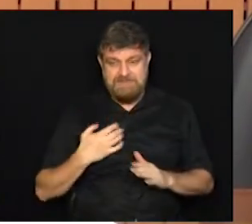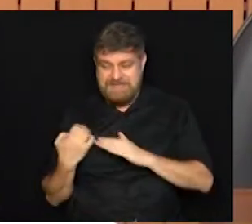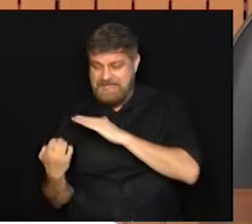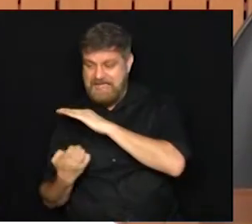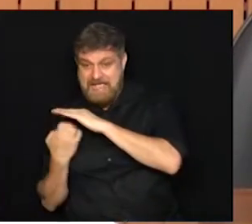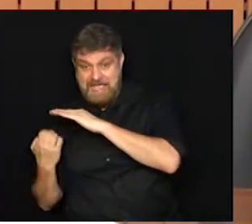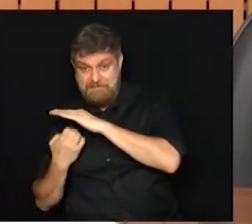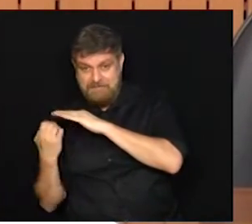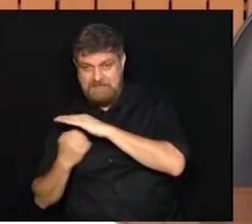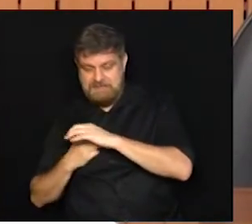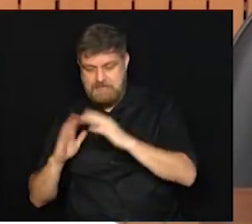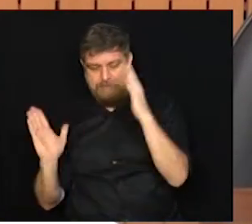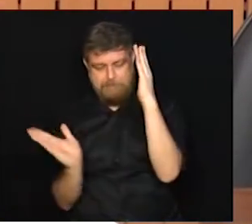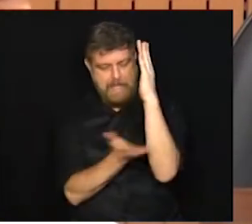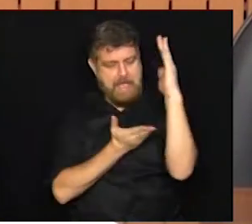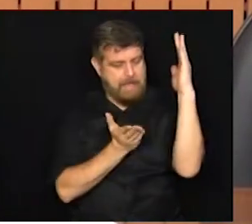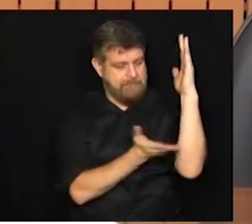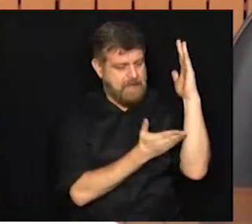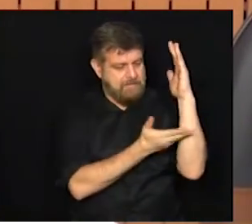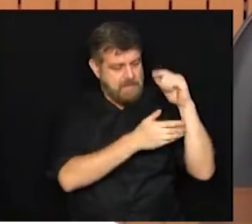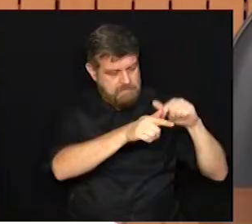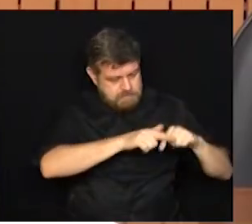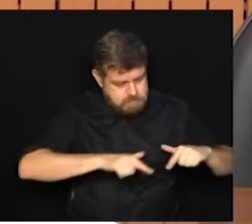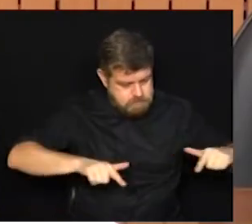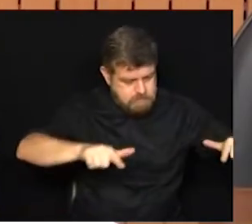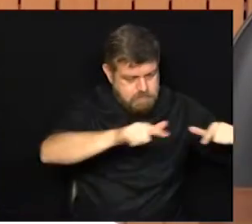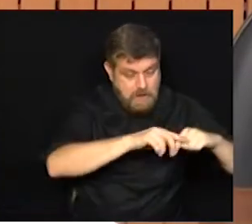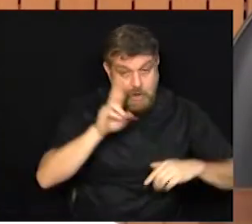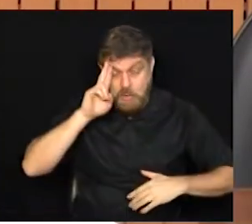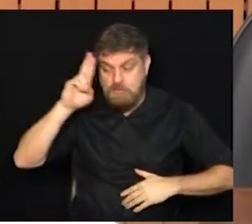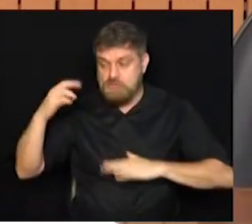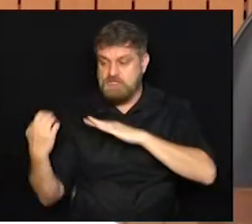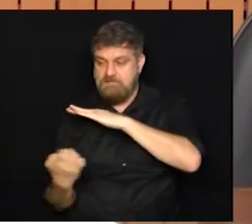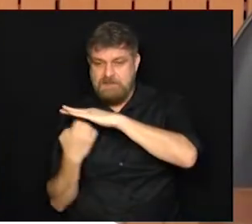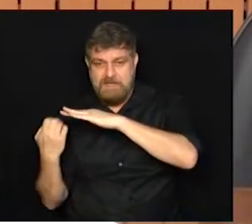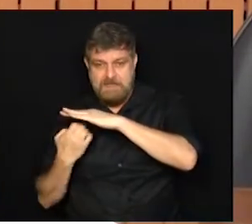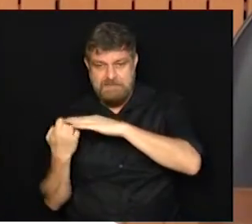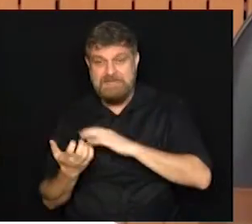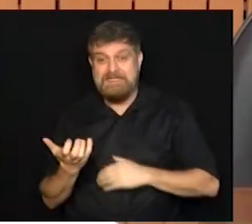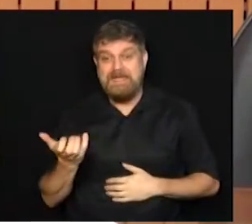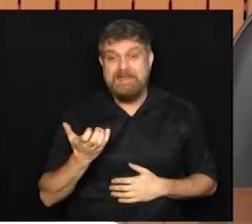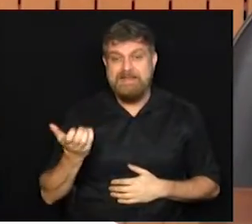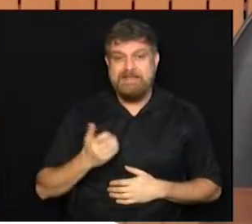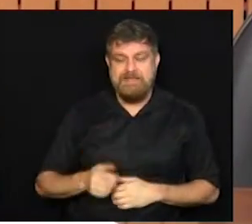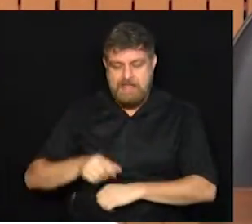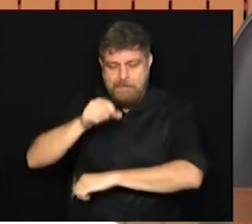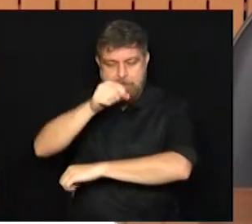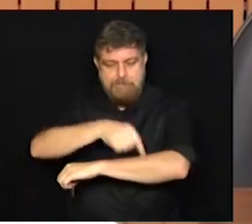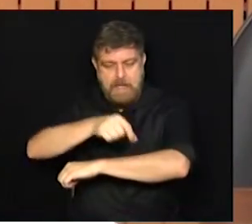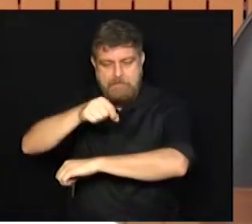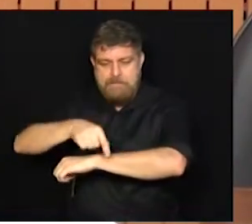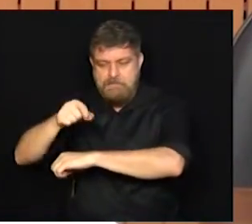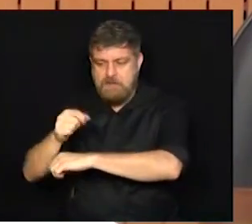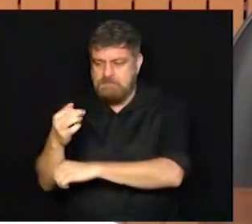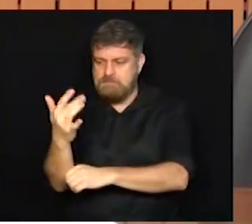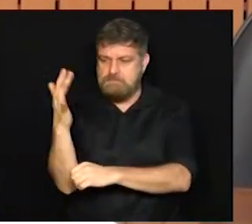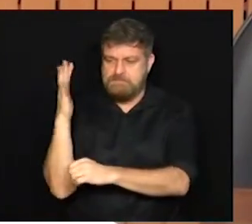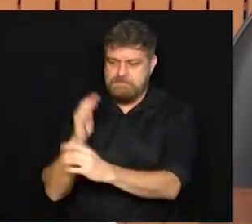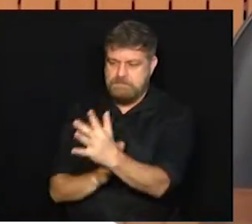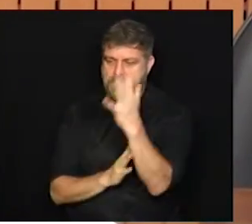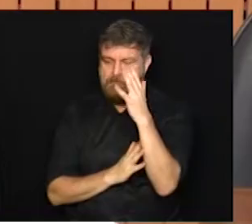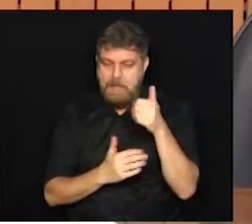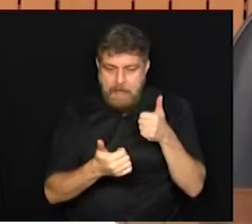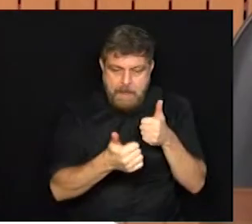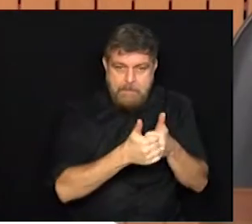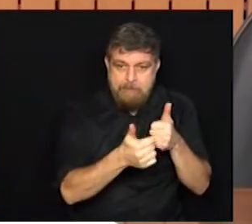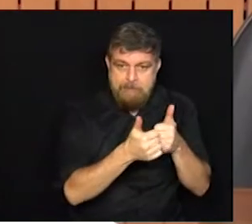empreendimento, né, o próprio empreendedor ele quer fazer a obra, a contrapartida próximo ao local